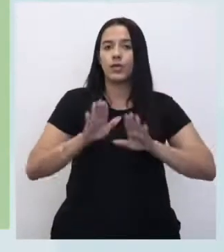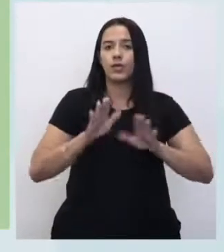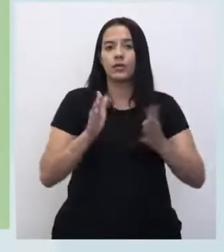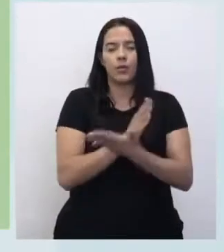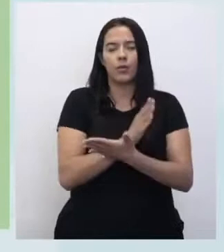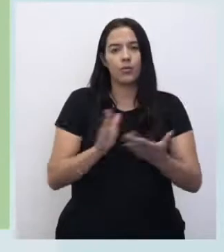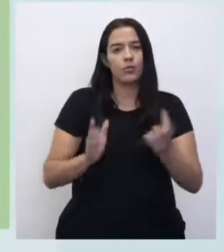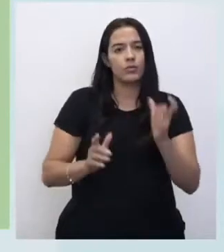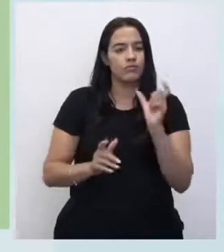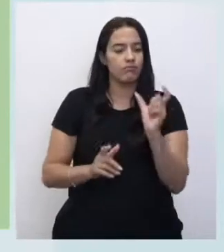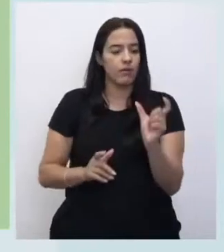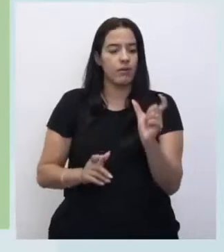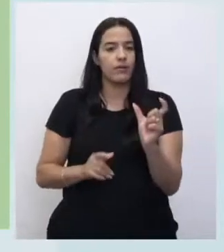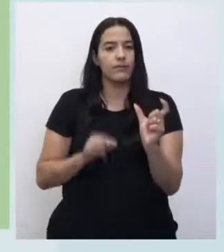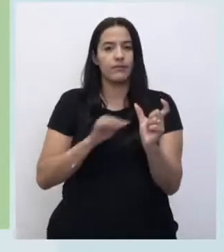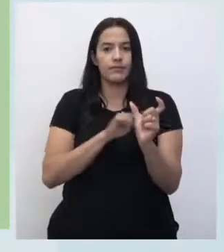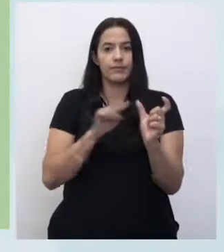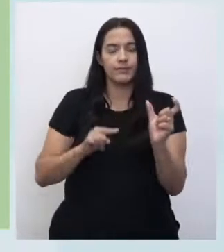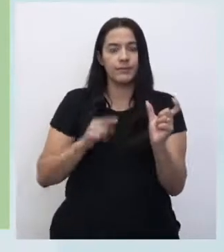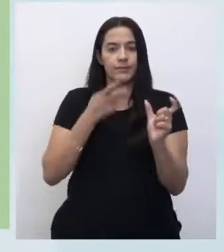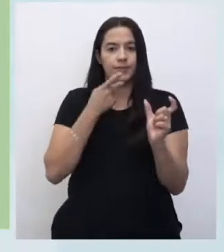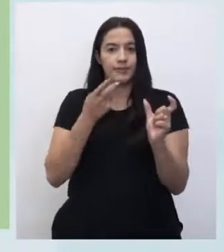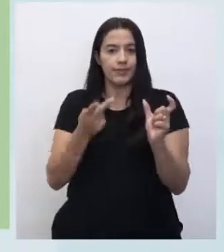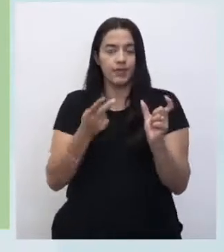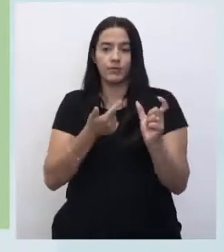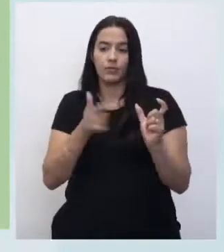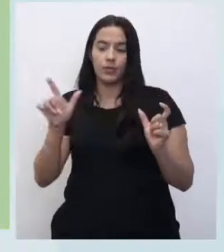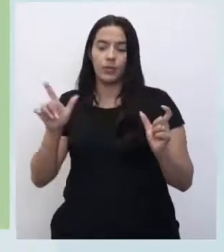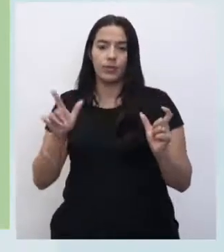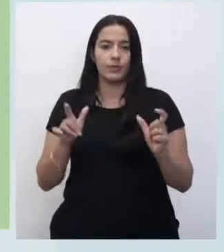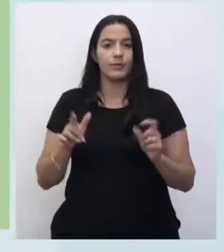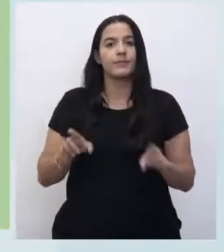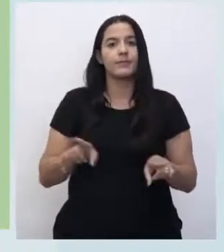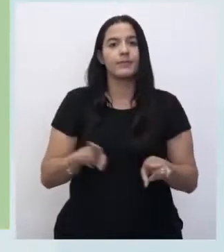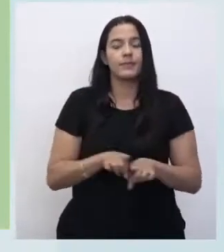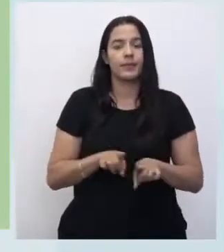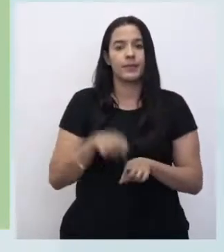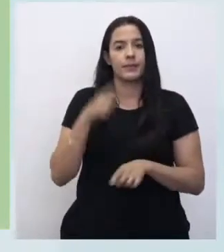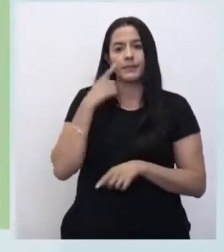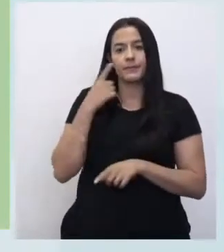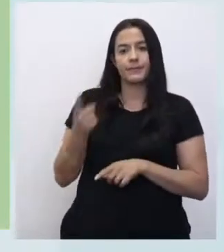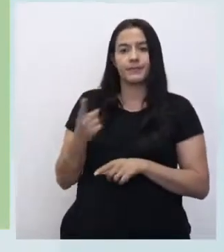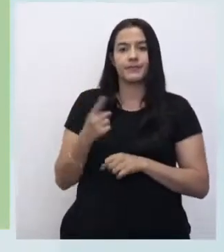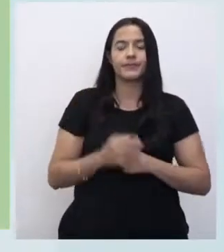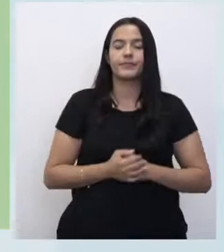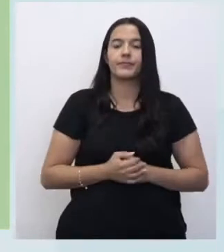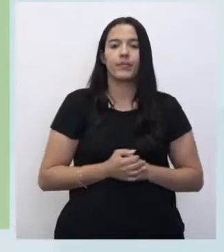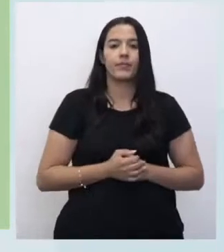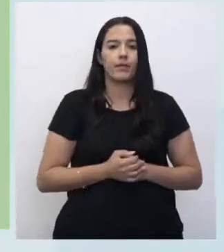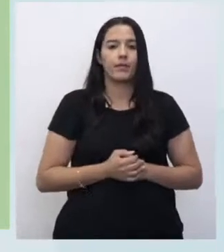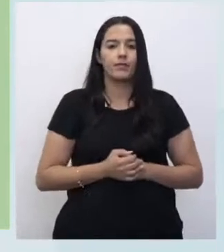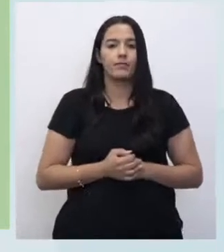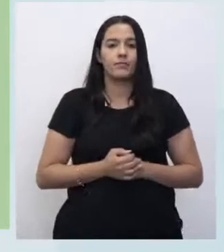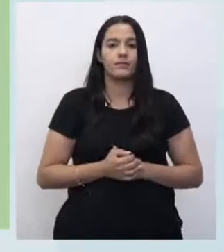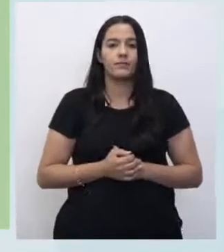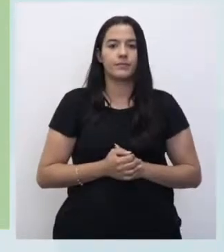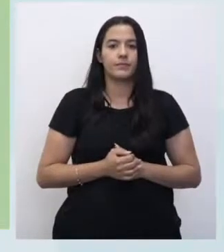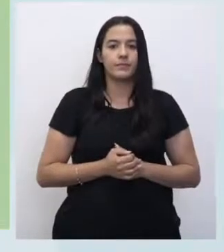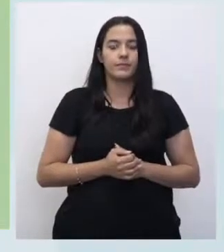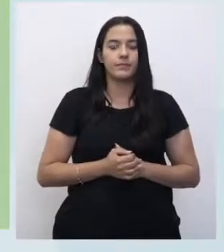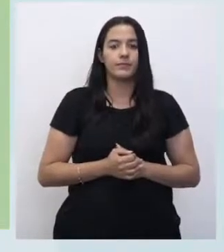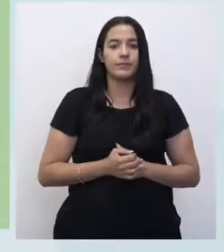elas admitem tanto uma forma quanto a outra. E são essas que estão ali, ó. Two-syllable adjectives that can take more or